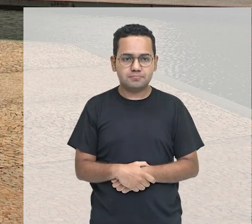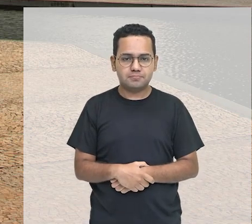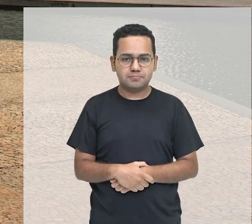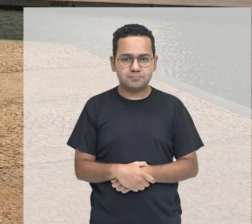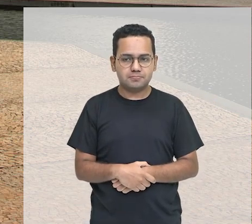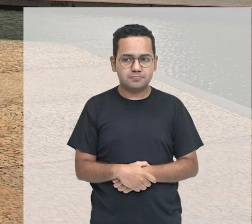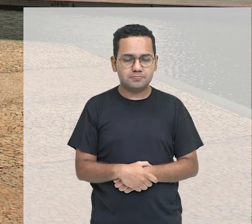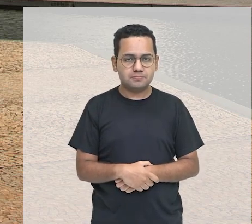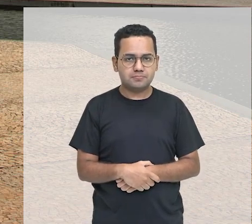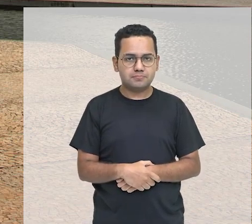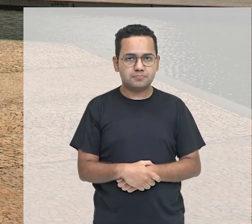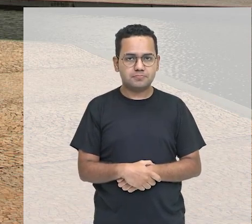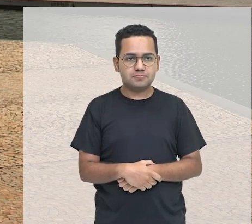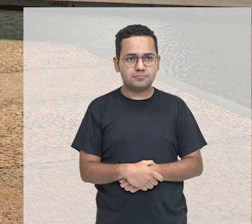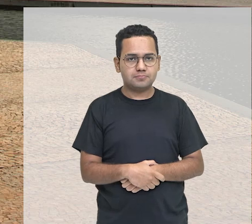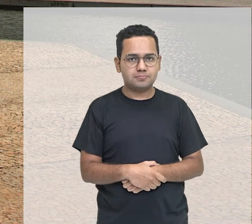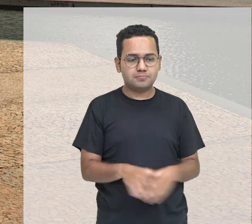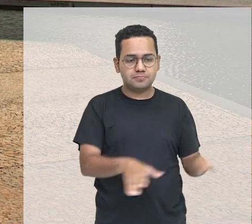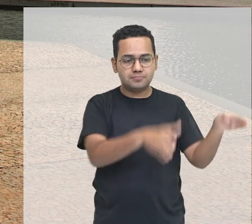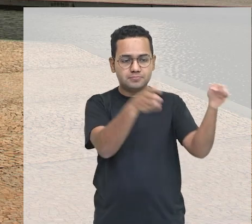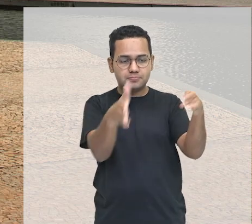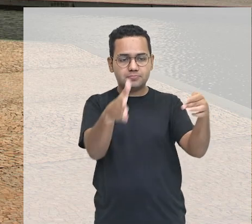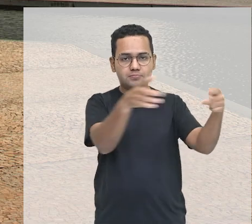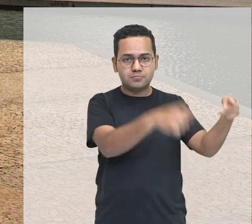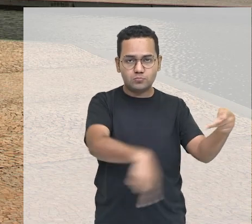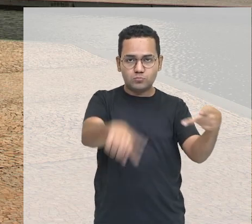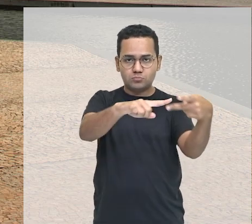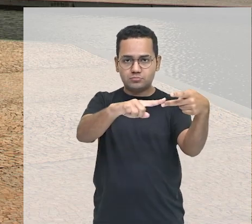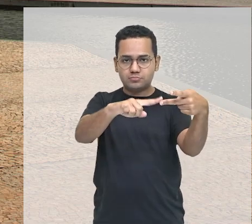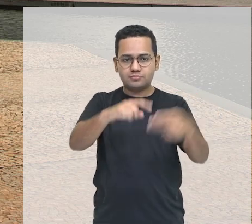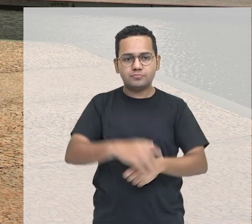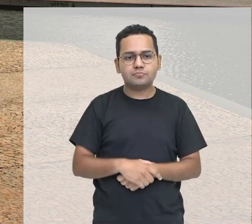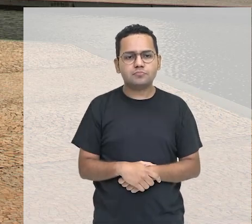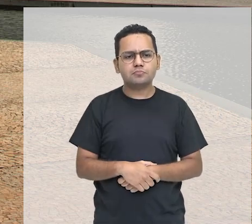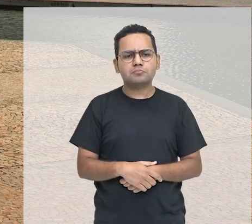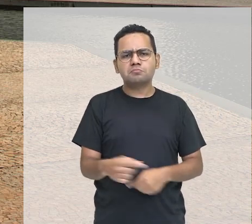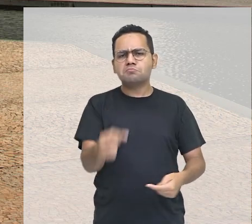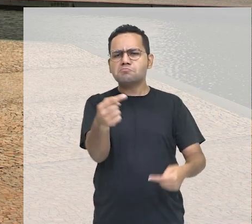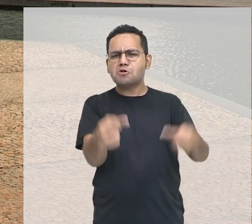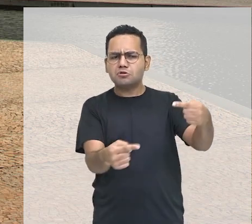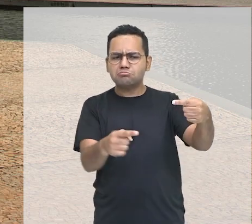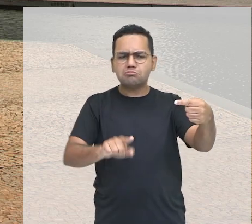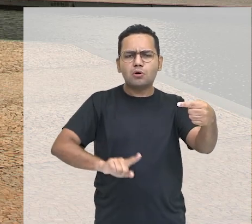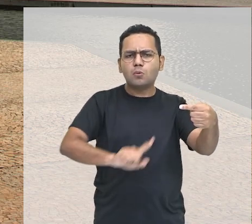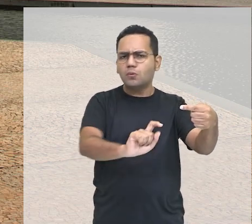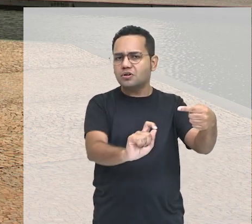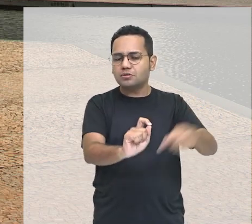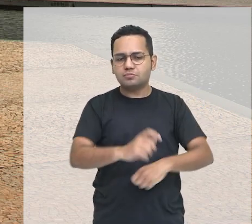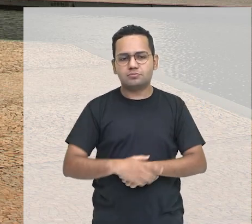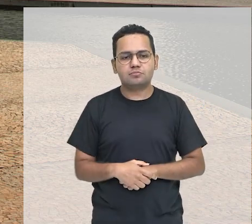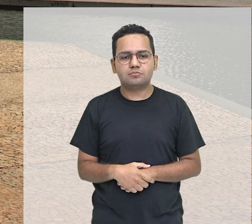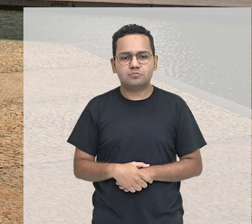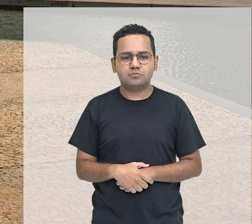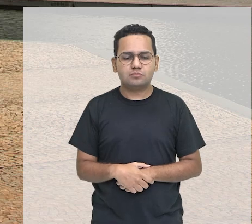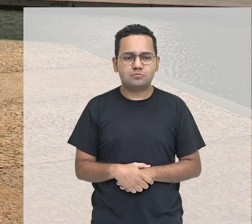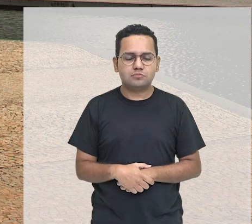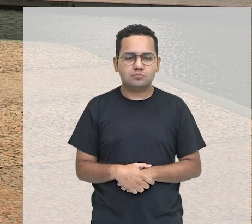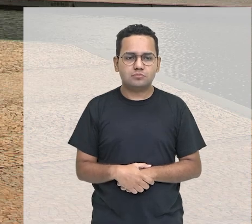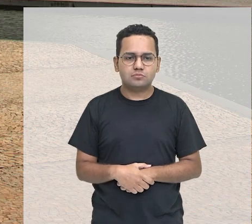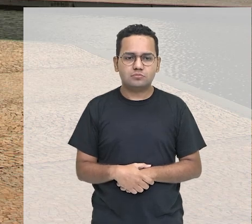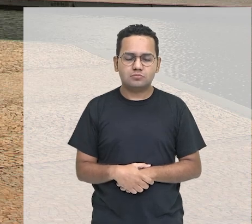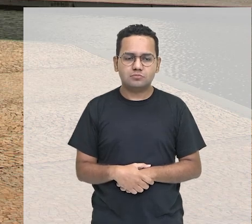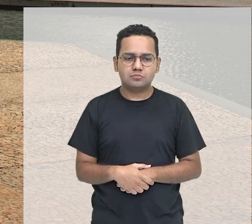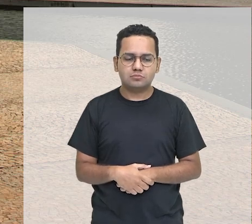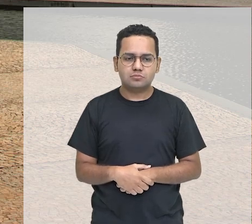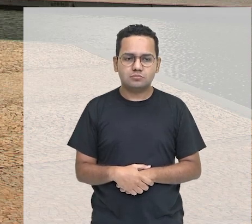E política? A política pode ser entendida como os meios pelos quais